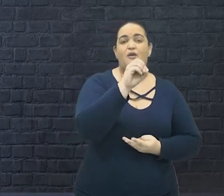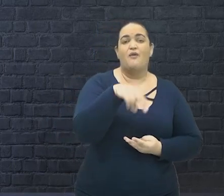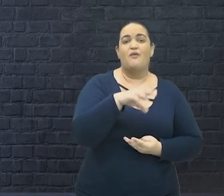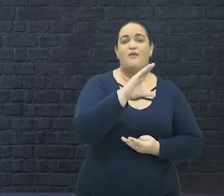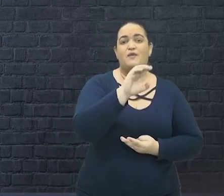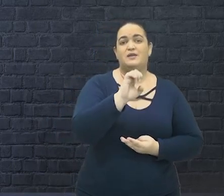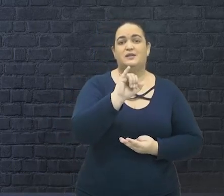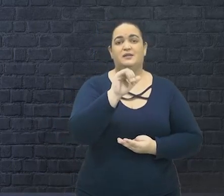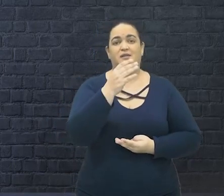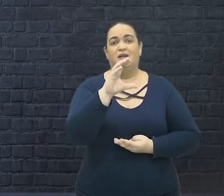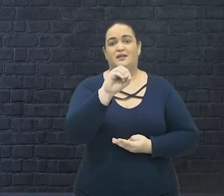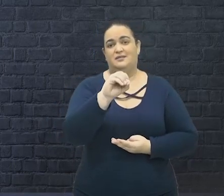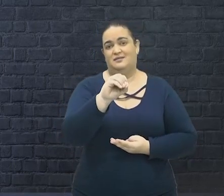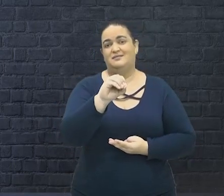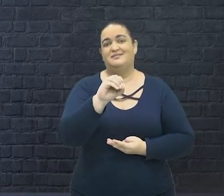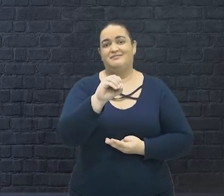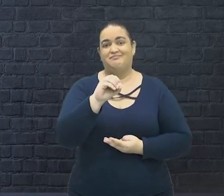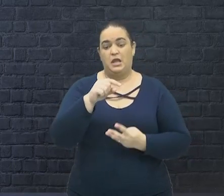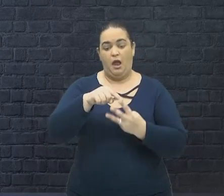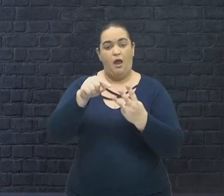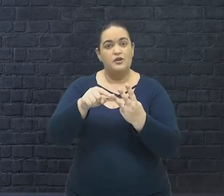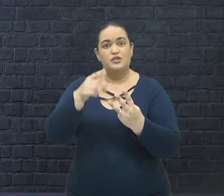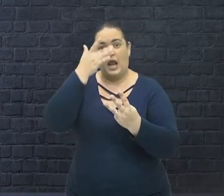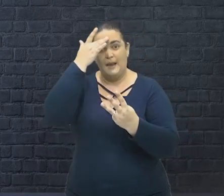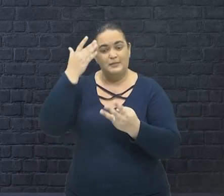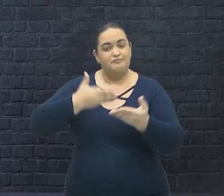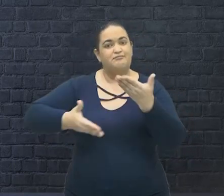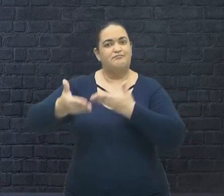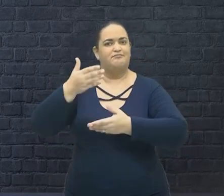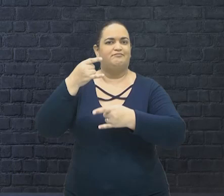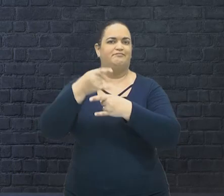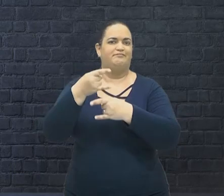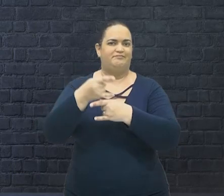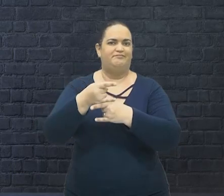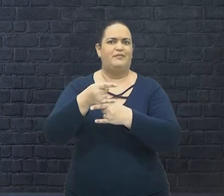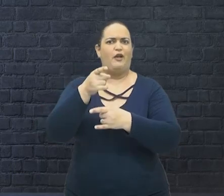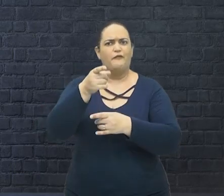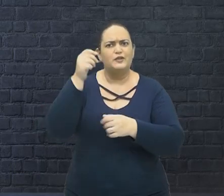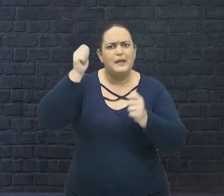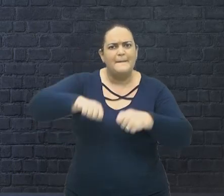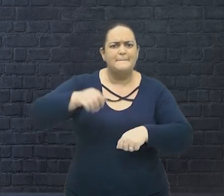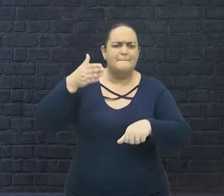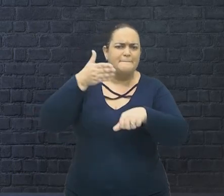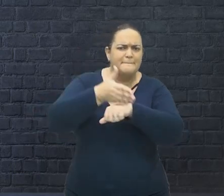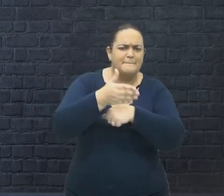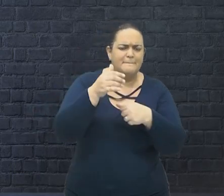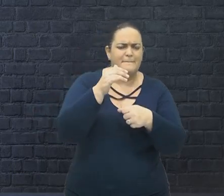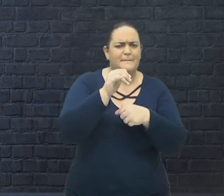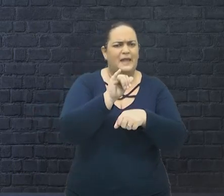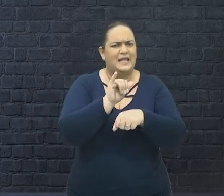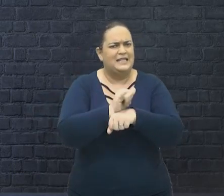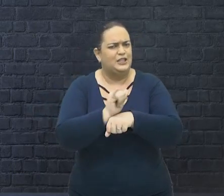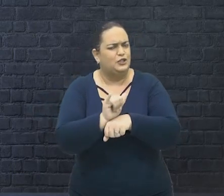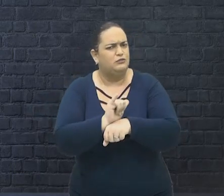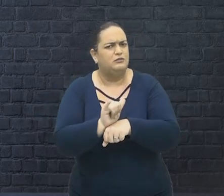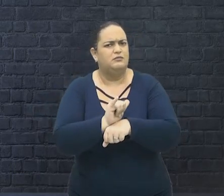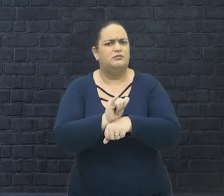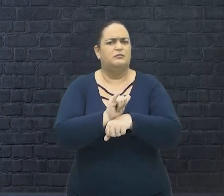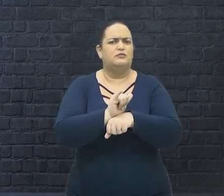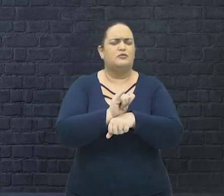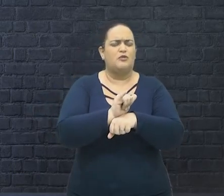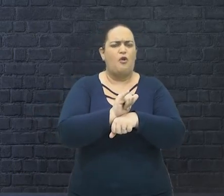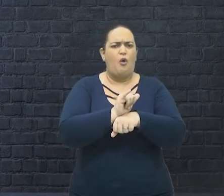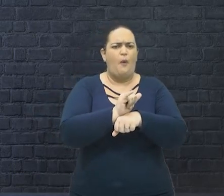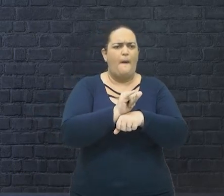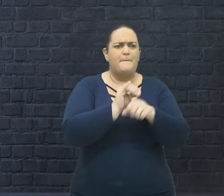o YouTube, vejam a descrição, e lá na descrição, além, né, do link para o acesso a essa live,